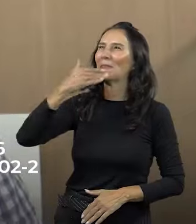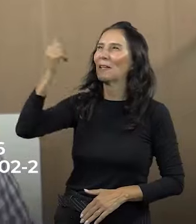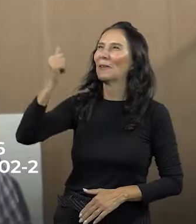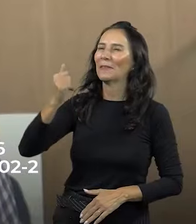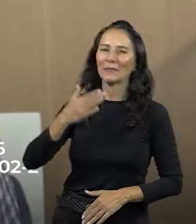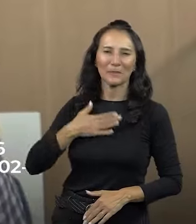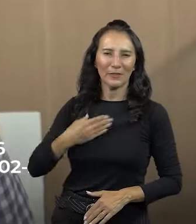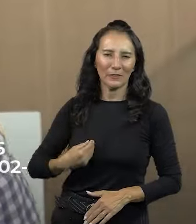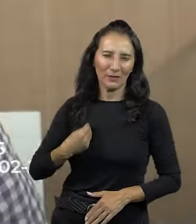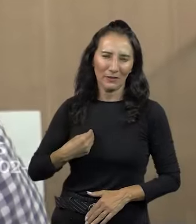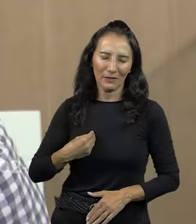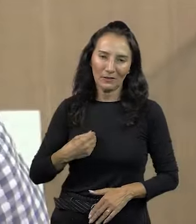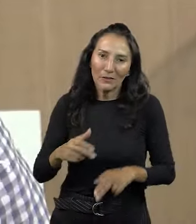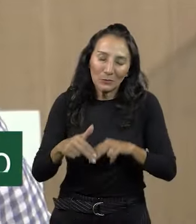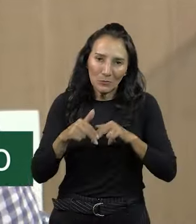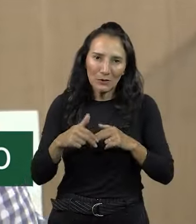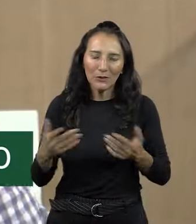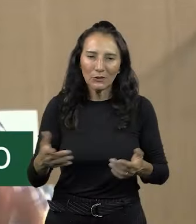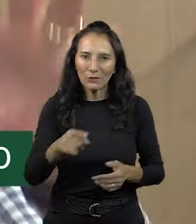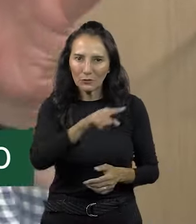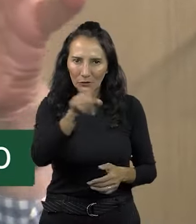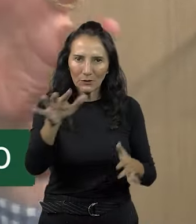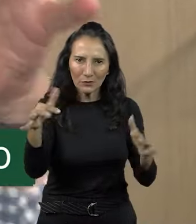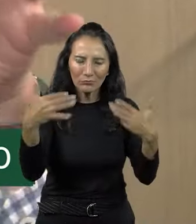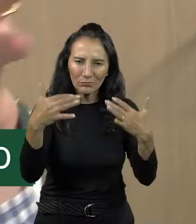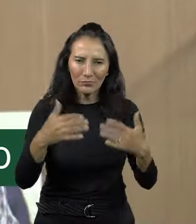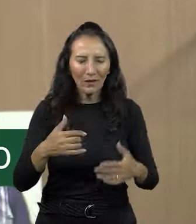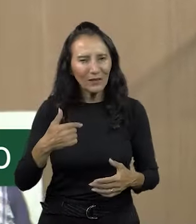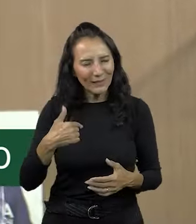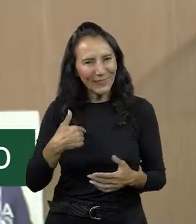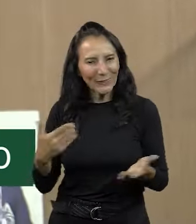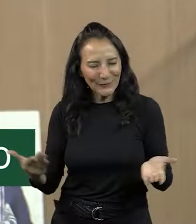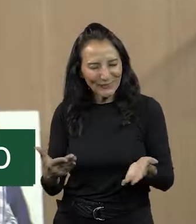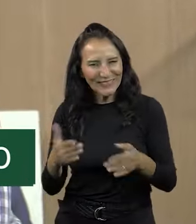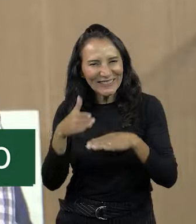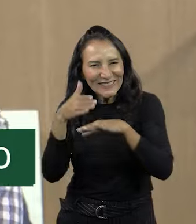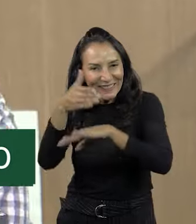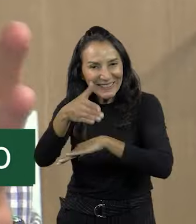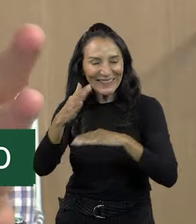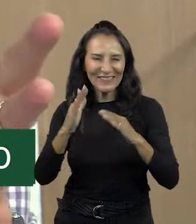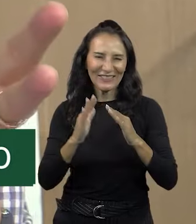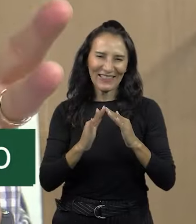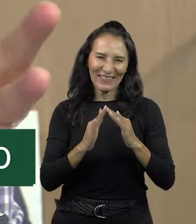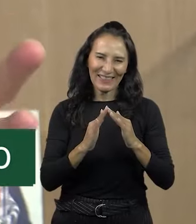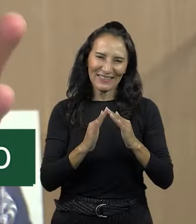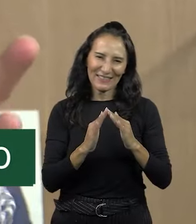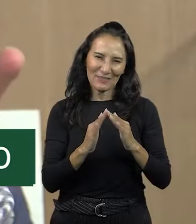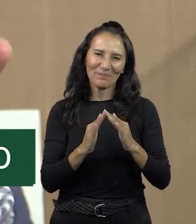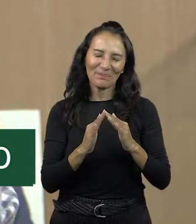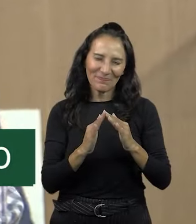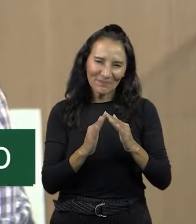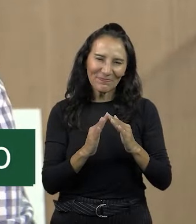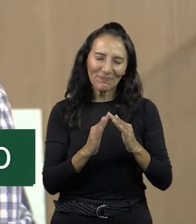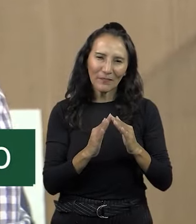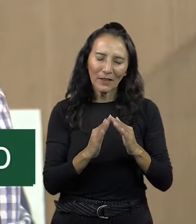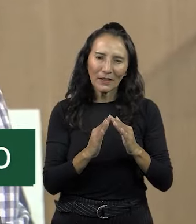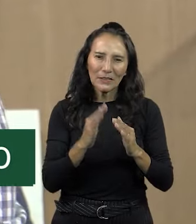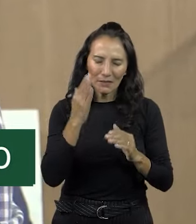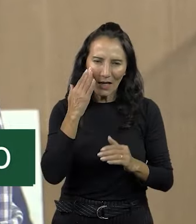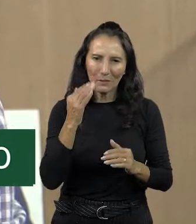estou falando com você que está me assistindo é por isso que eu entrei na sua casa agora dizendo Muitas vezes os seus